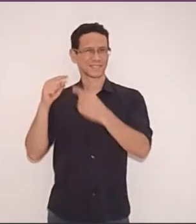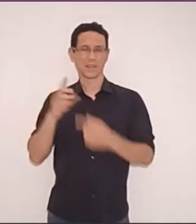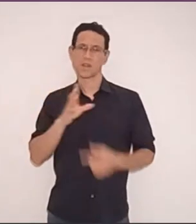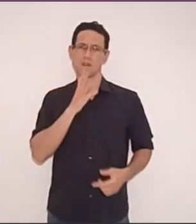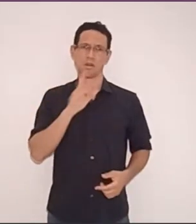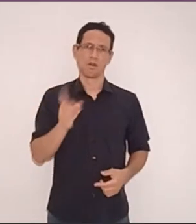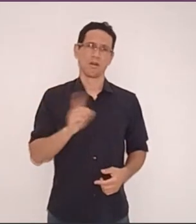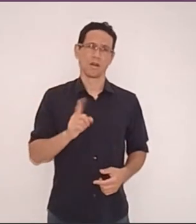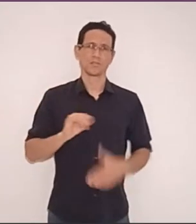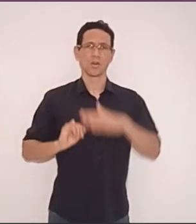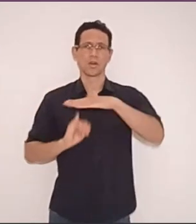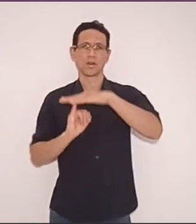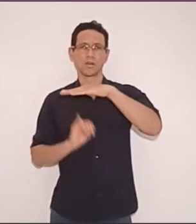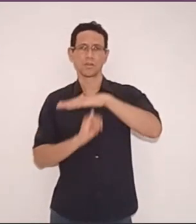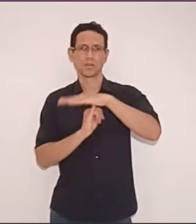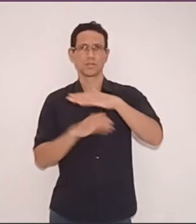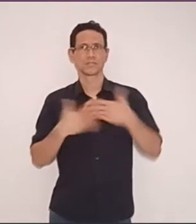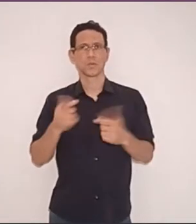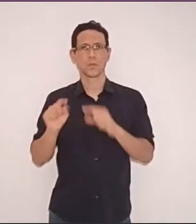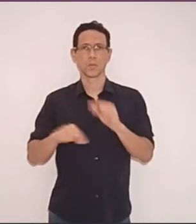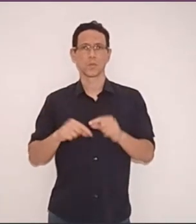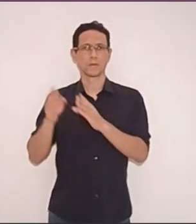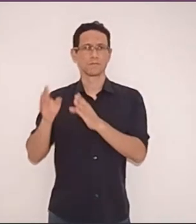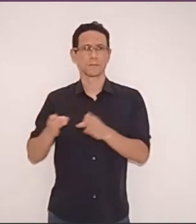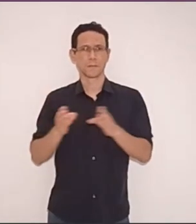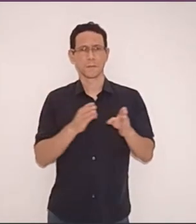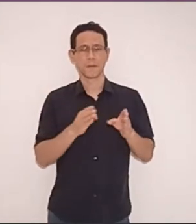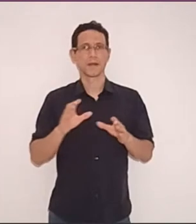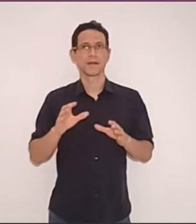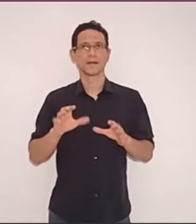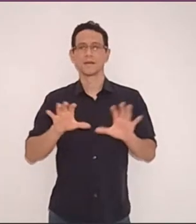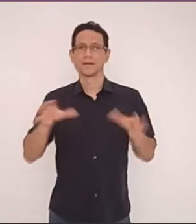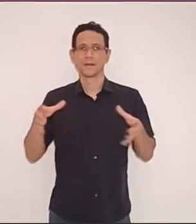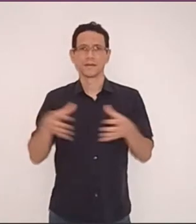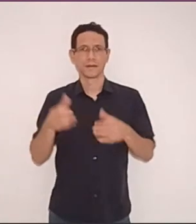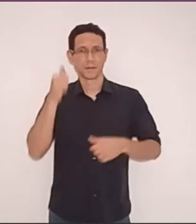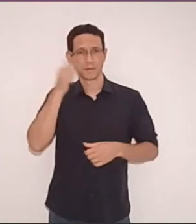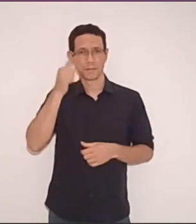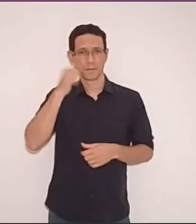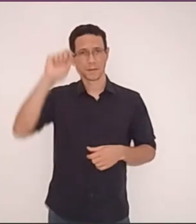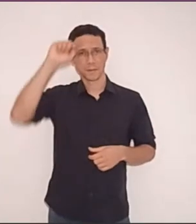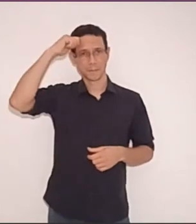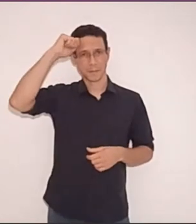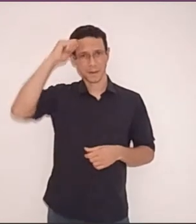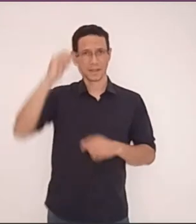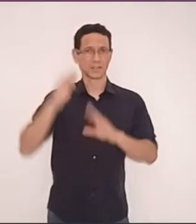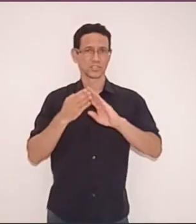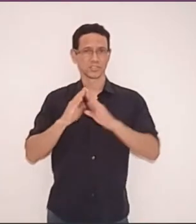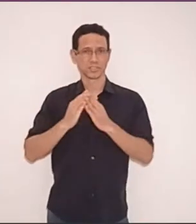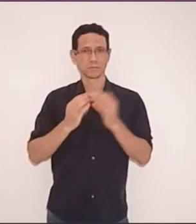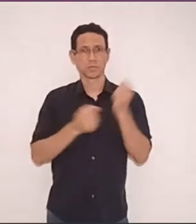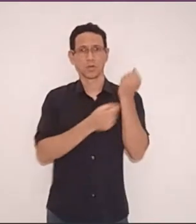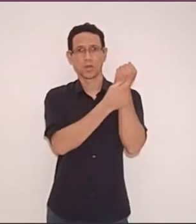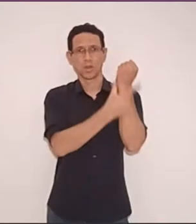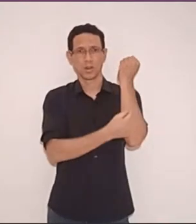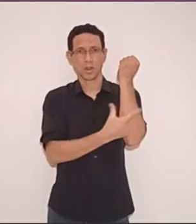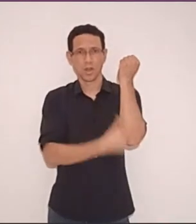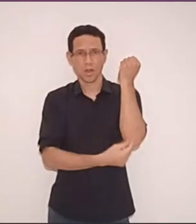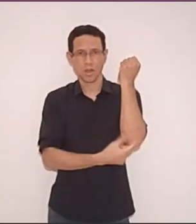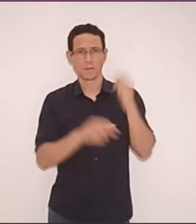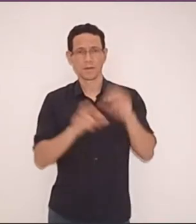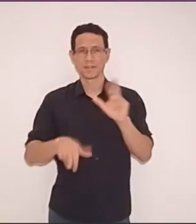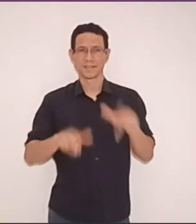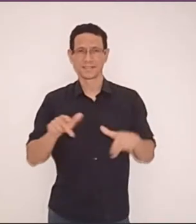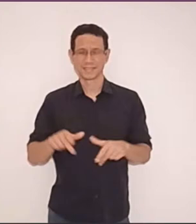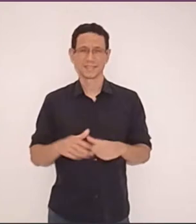legitimámos a organização dessas mulheres pretas e maioria das vezes periféricas né uma comunidade quilombola então lembra